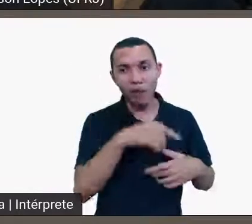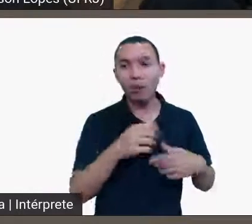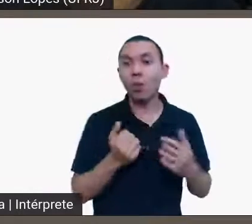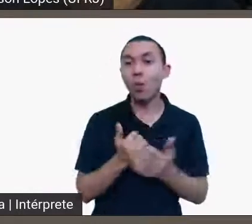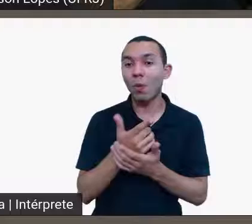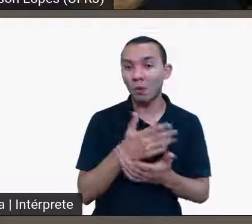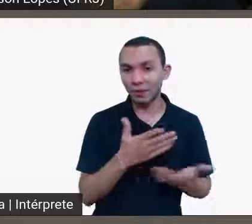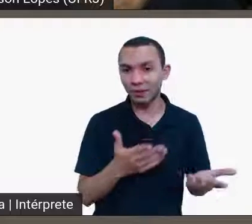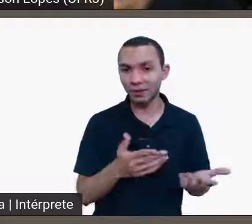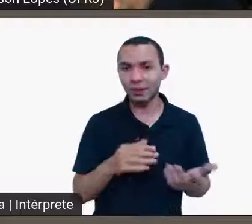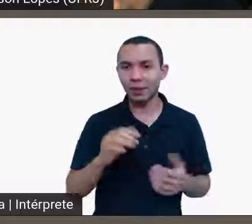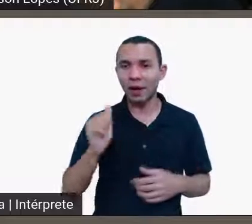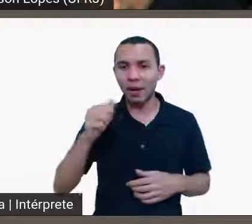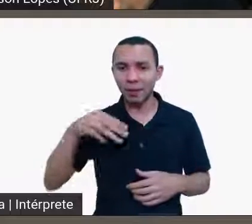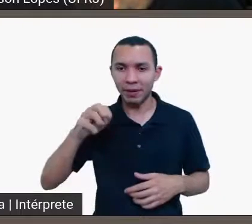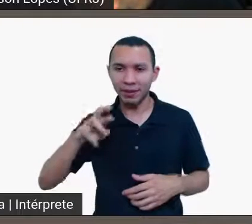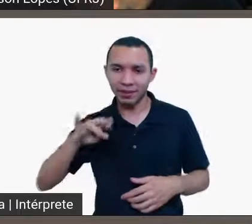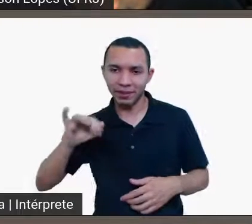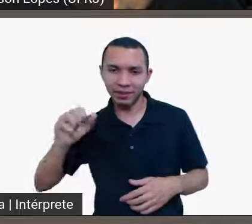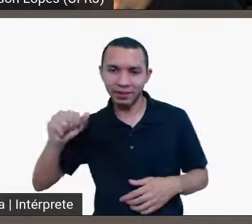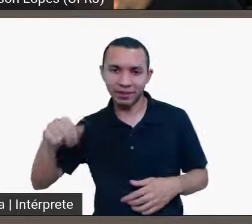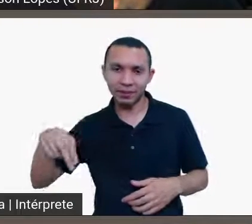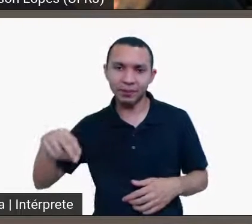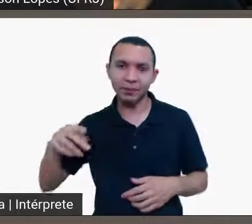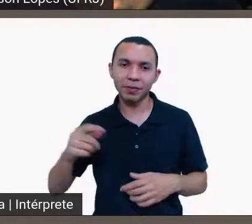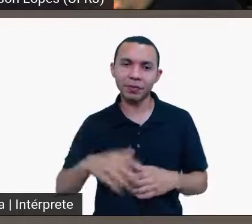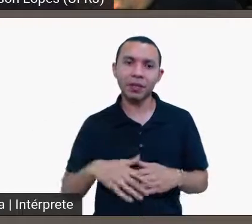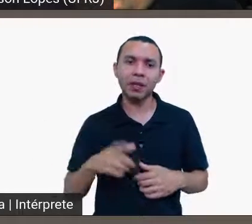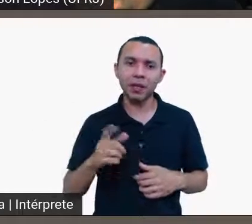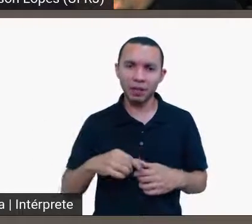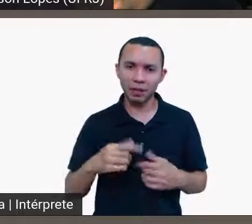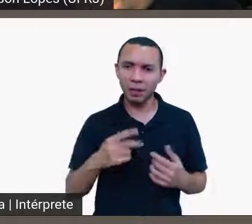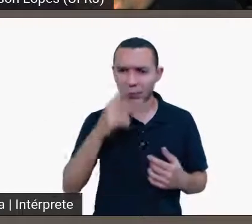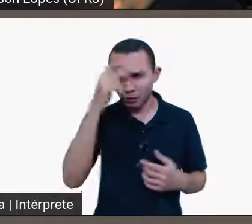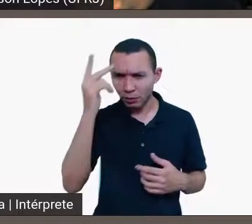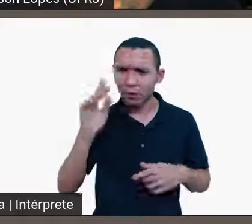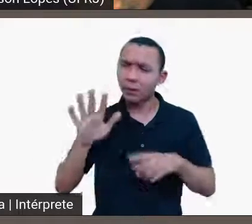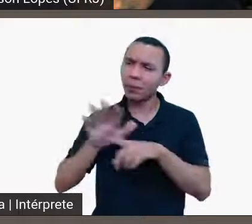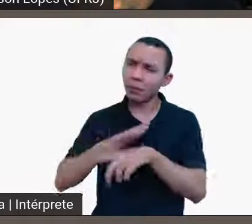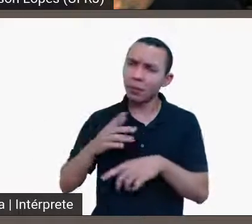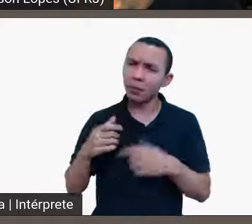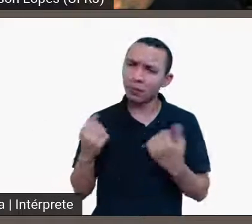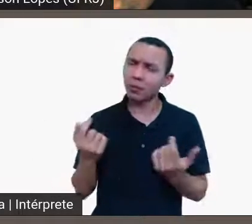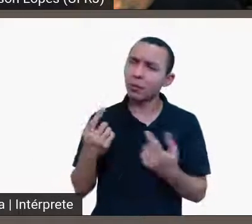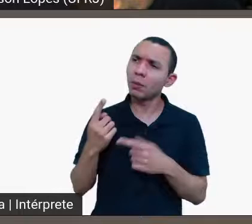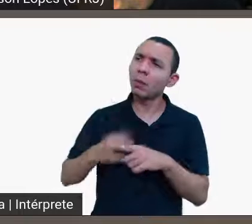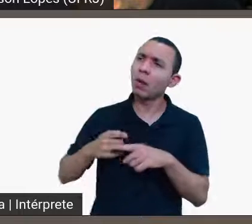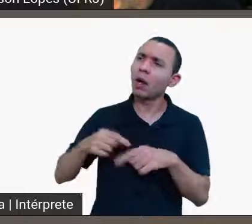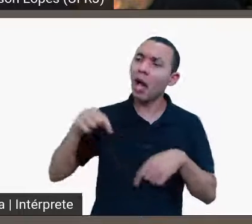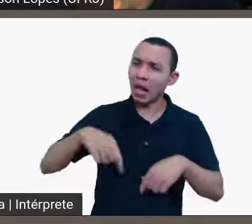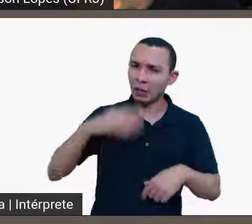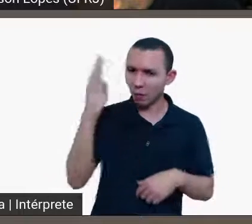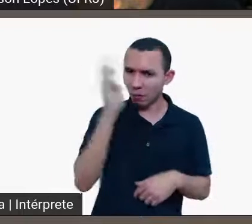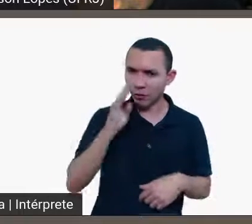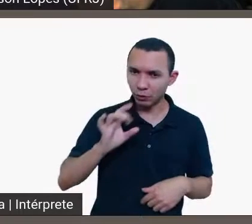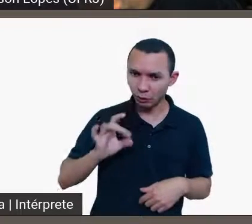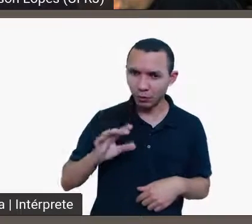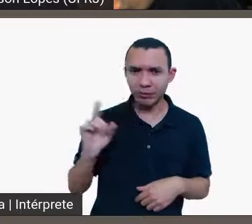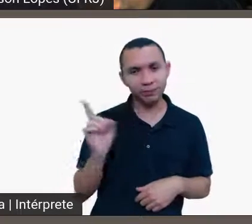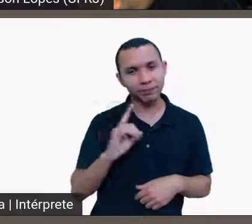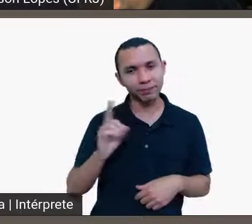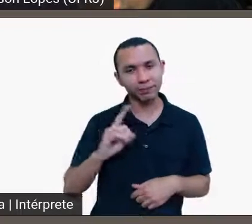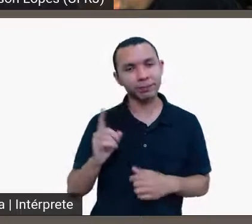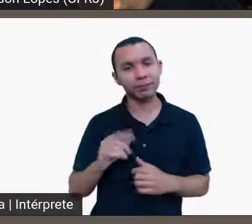of Life, que acaba se tornando... Isso gera um tensionamento, porque, enfim, não só no Brasil, e esse tensionamento